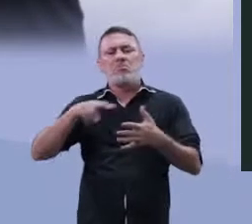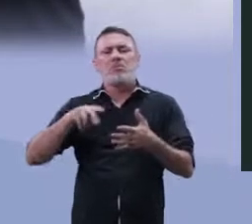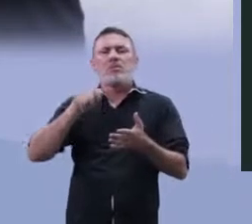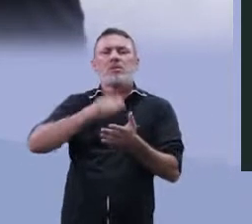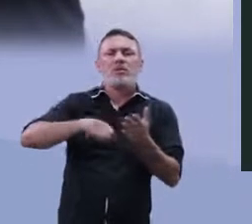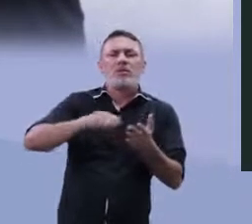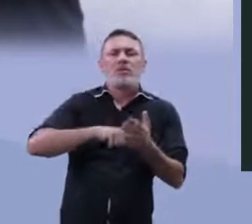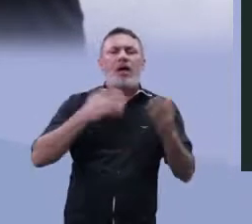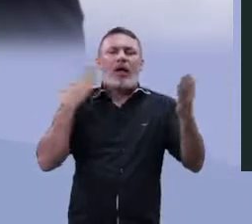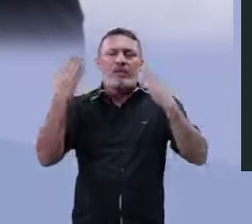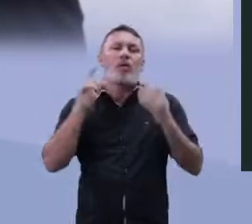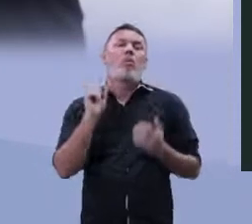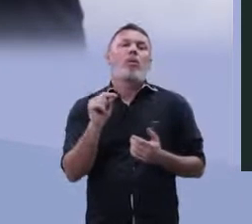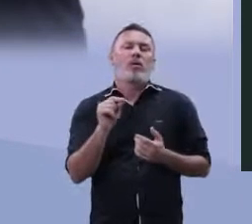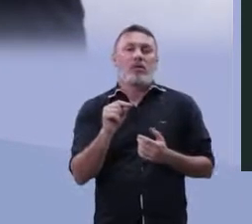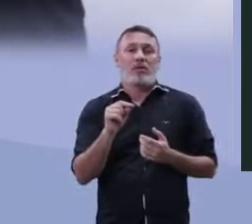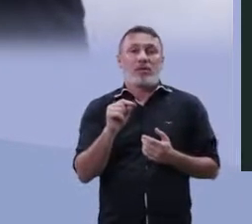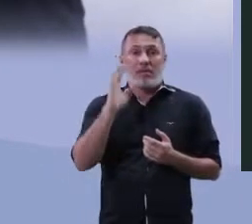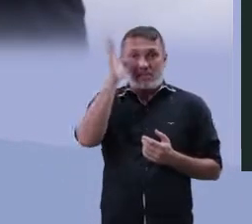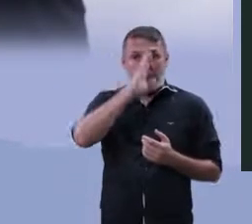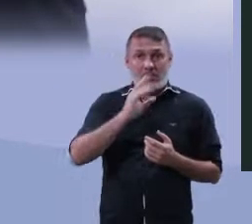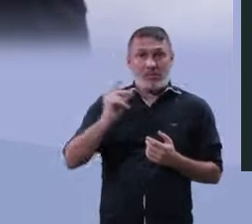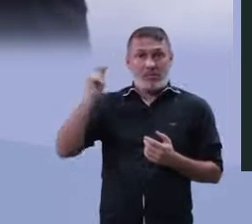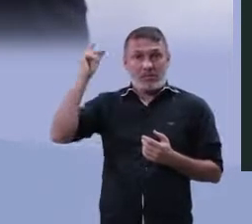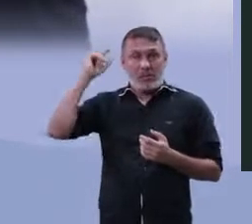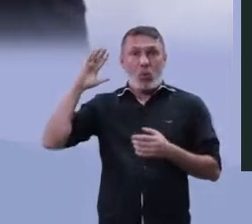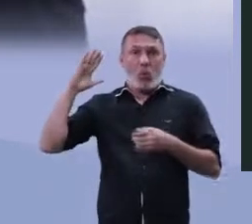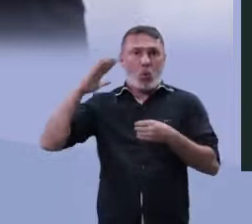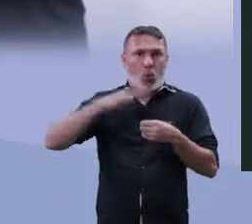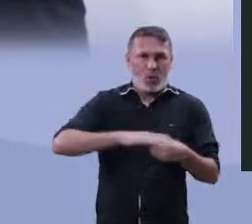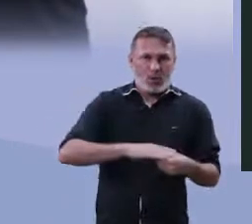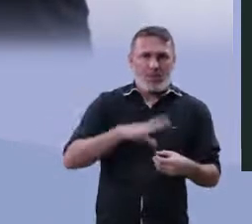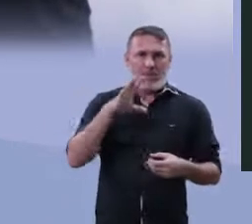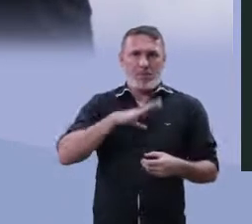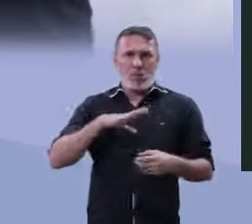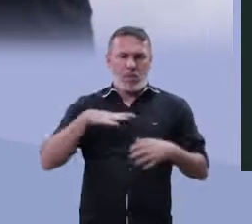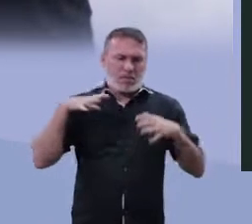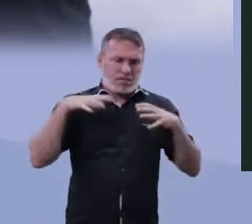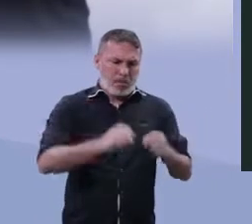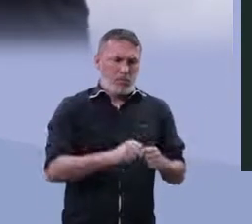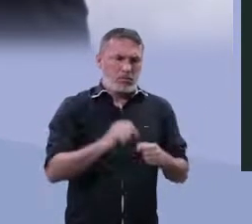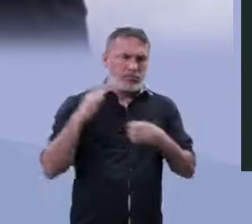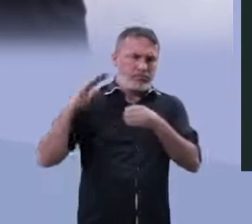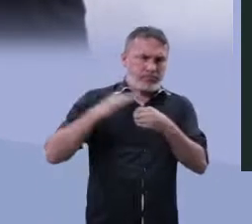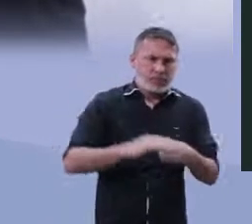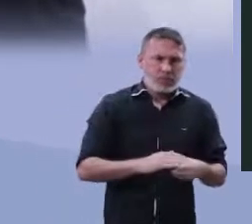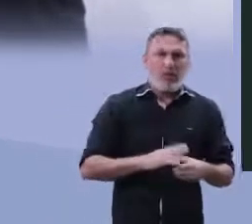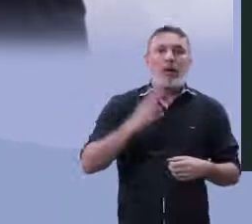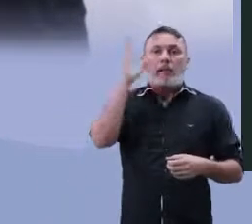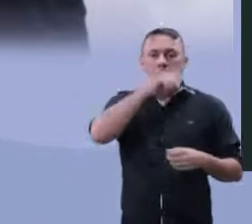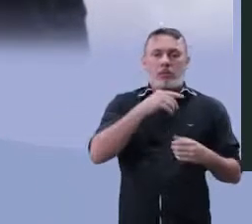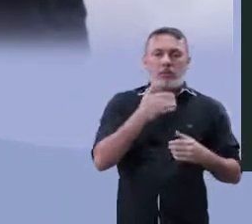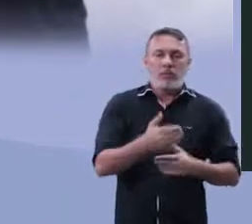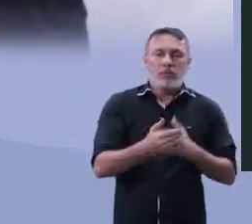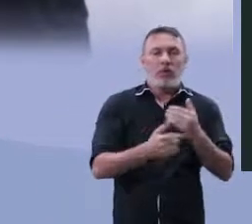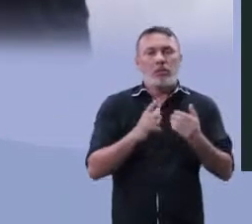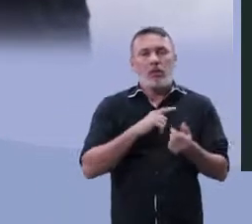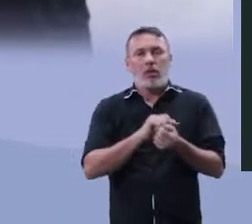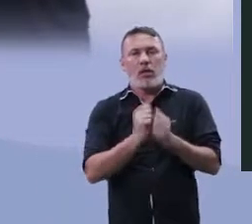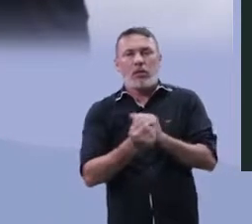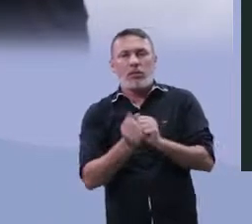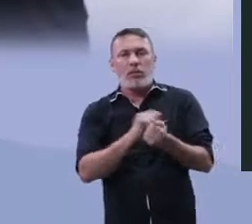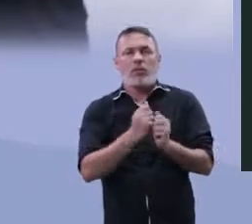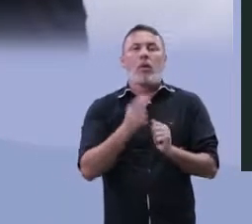essa sociedade brasileira, colonial, ela foi se moldando, foi se adequando às necessidades